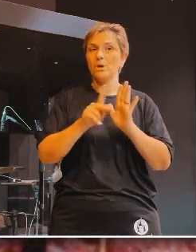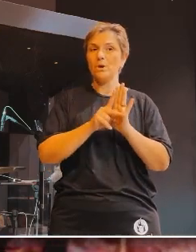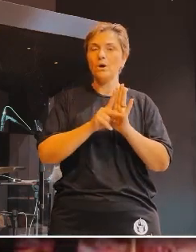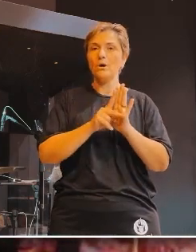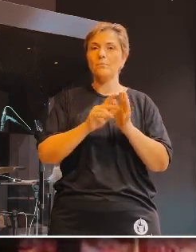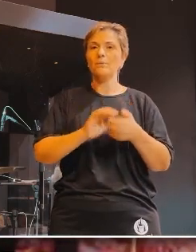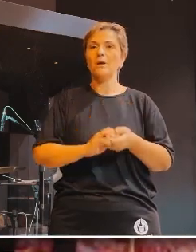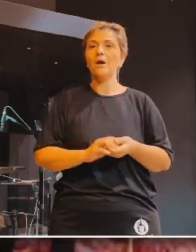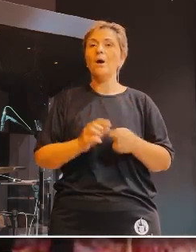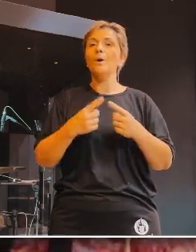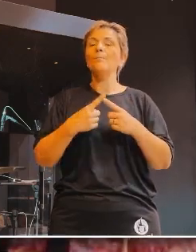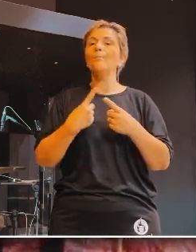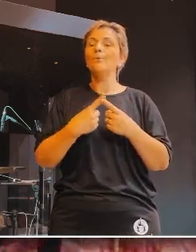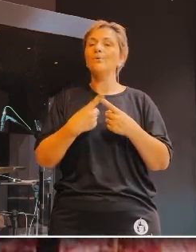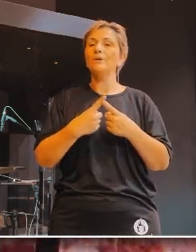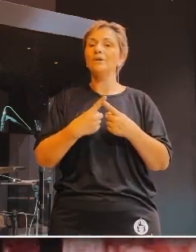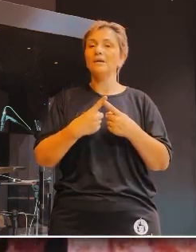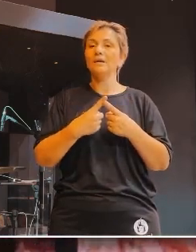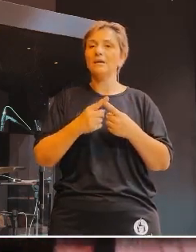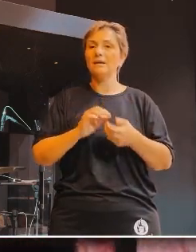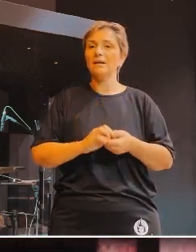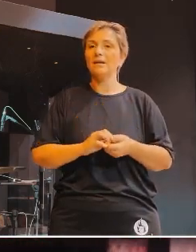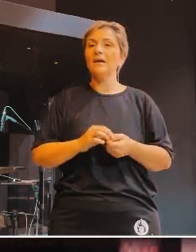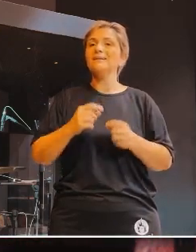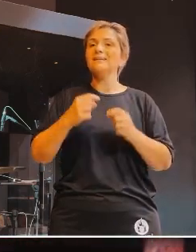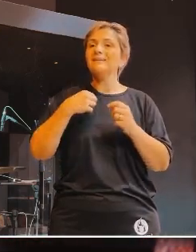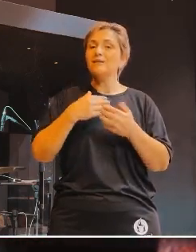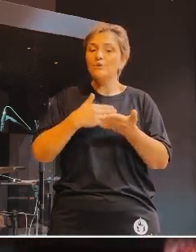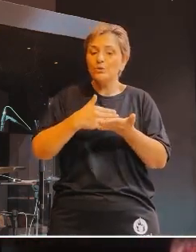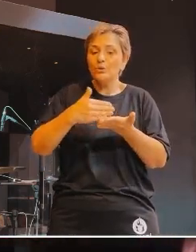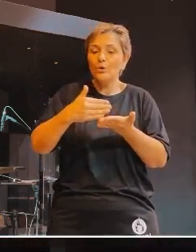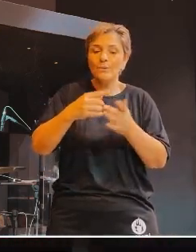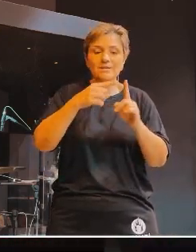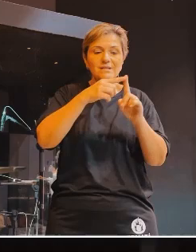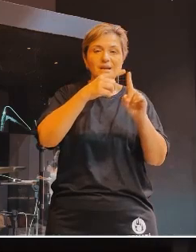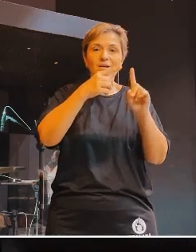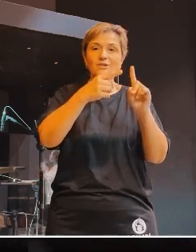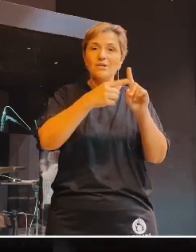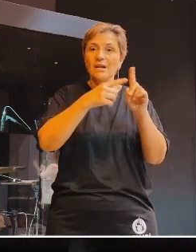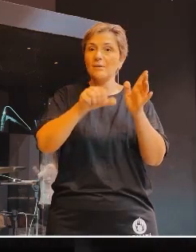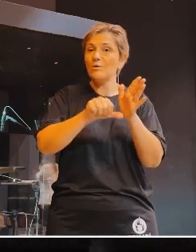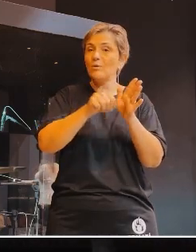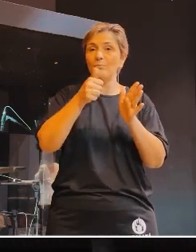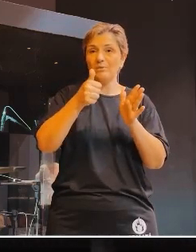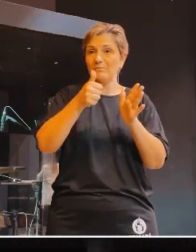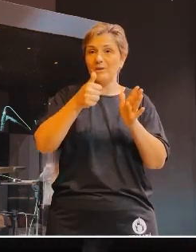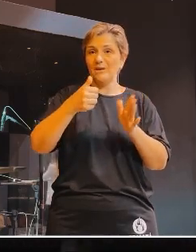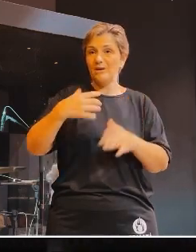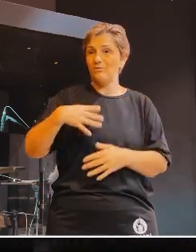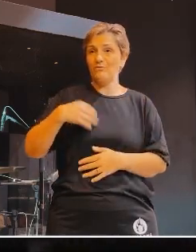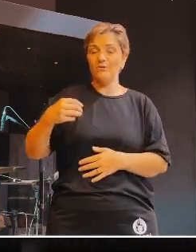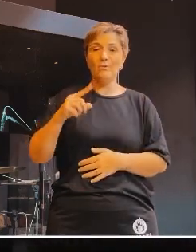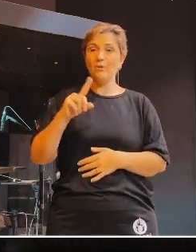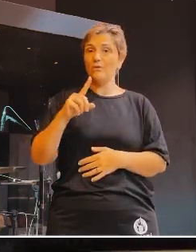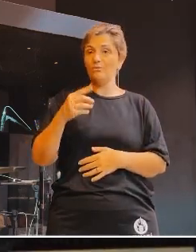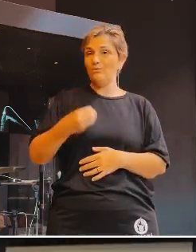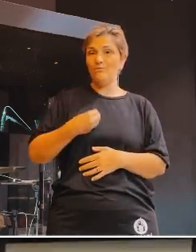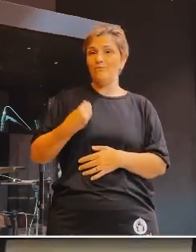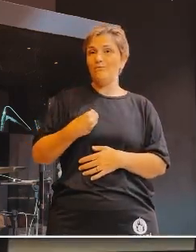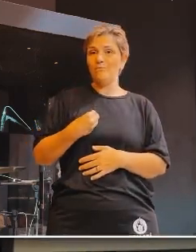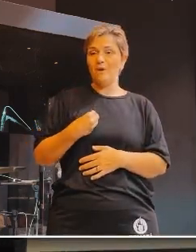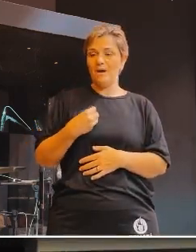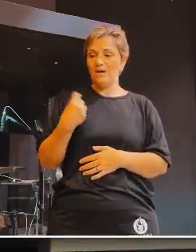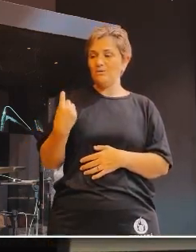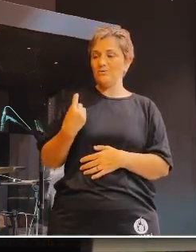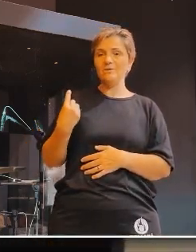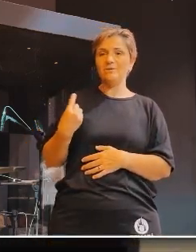Desde o dia em que eu soube que eu estava gerando meu primeiro filho, eu não vivo mais para mim mesma.